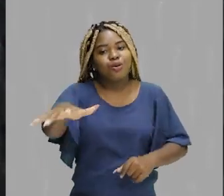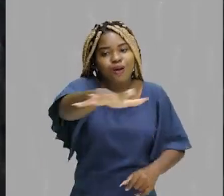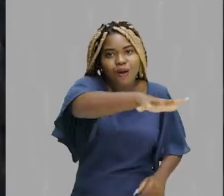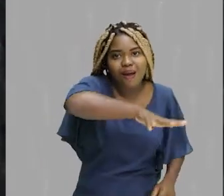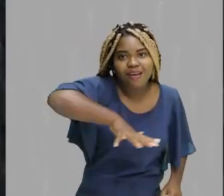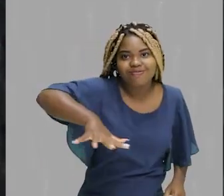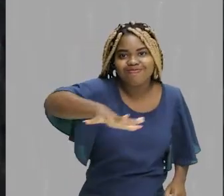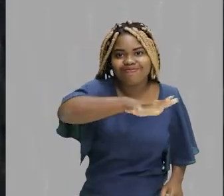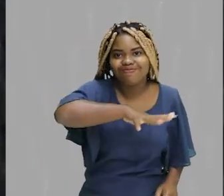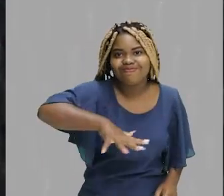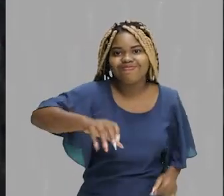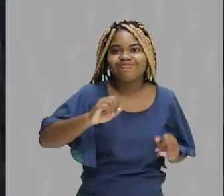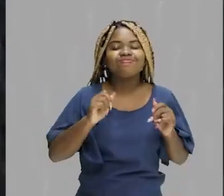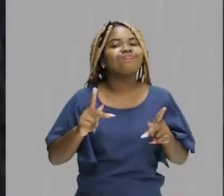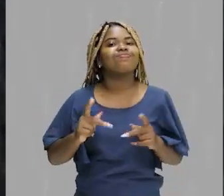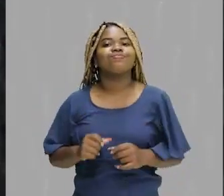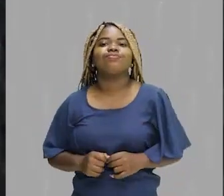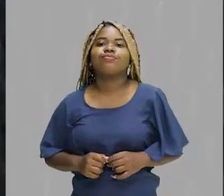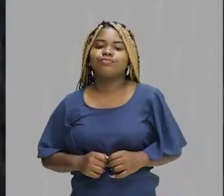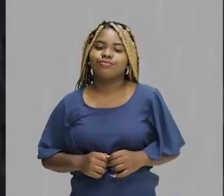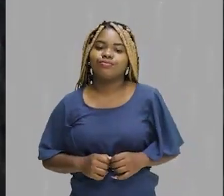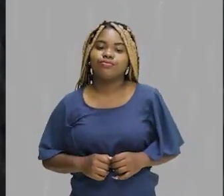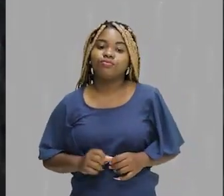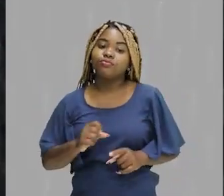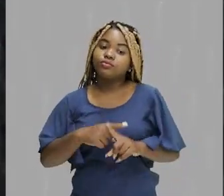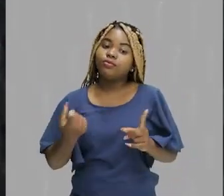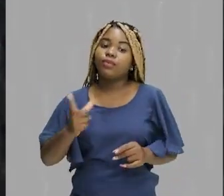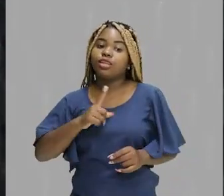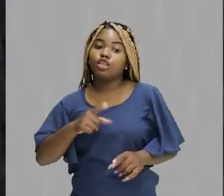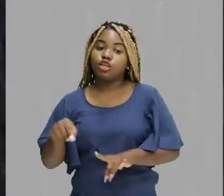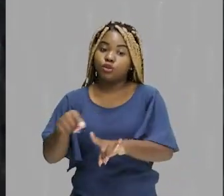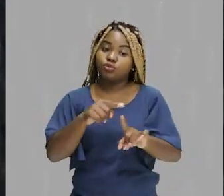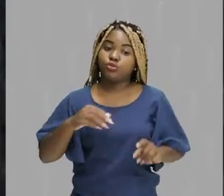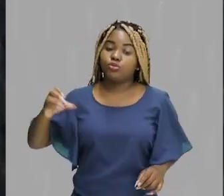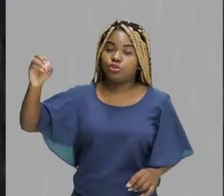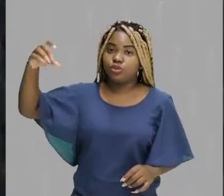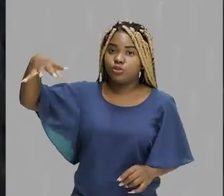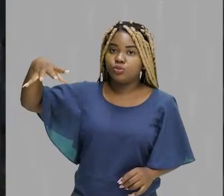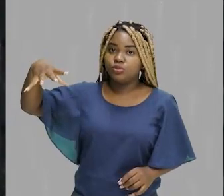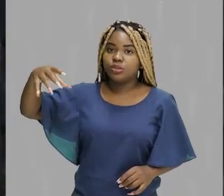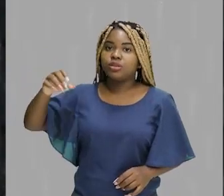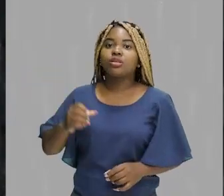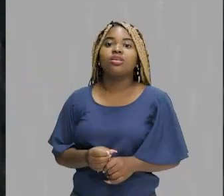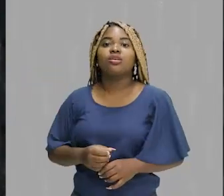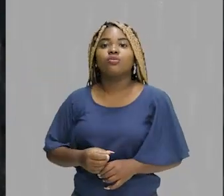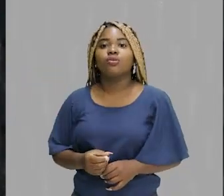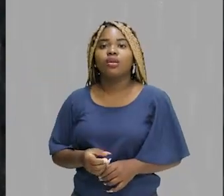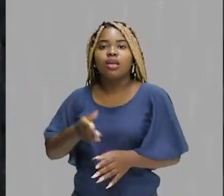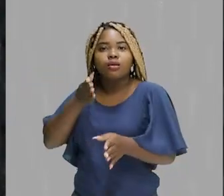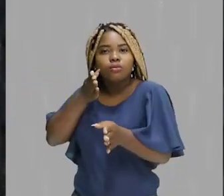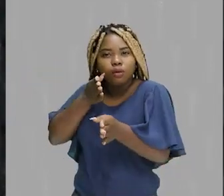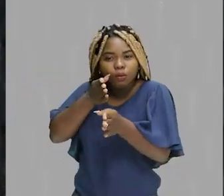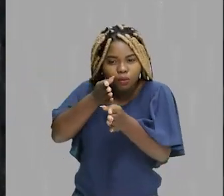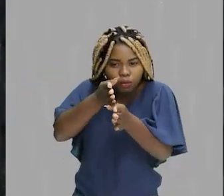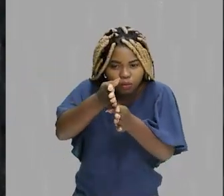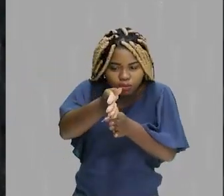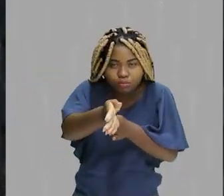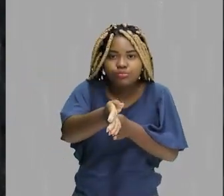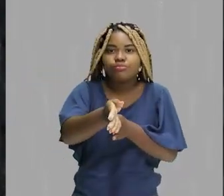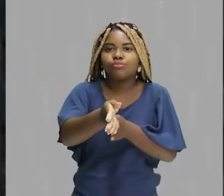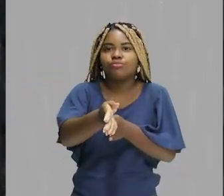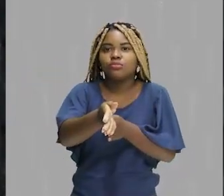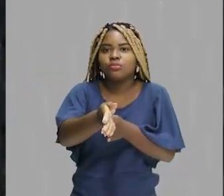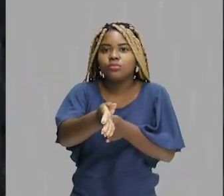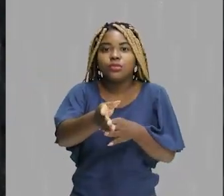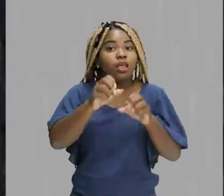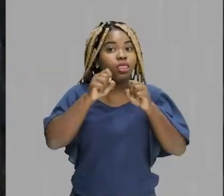vibrar numa única direção. E aí essa luz é a luz polarizada. Então, a